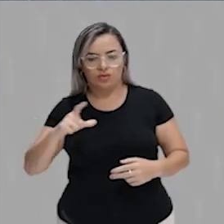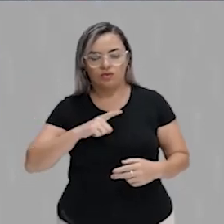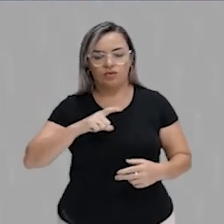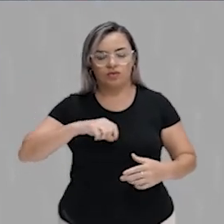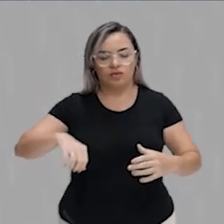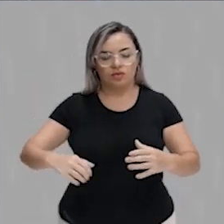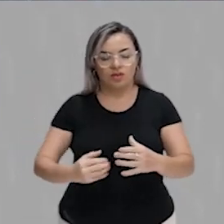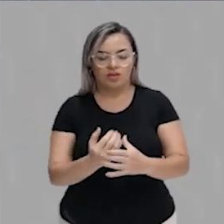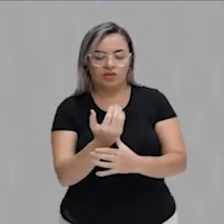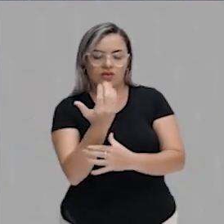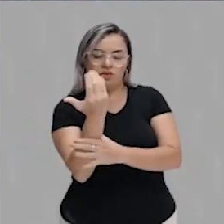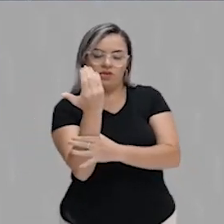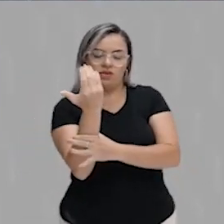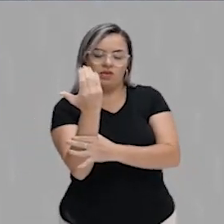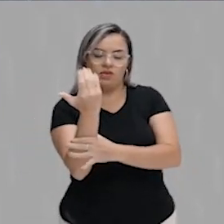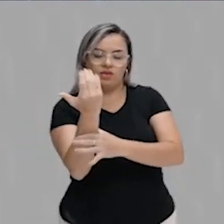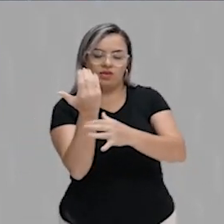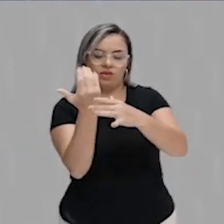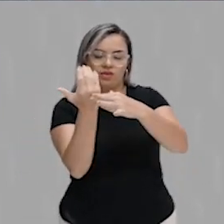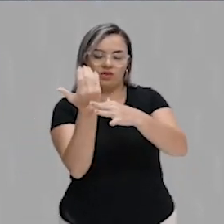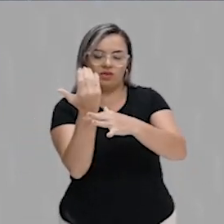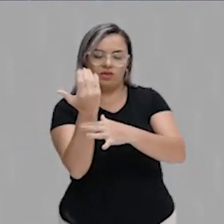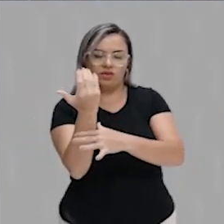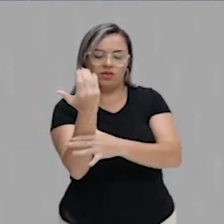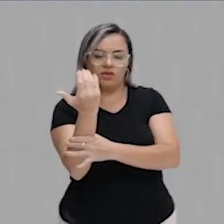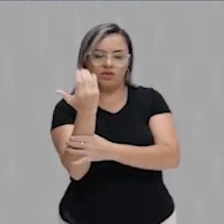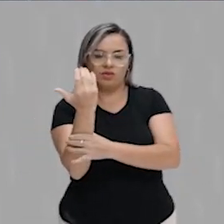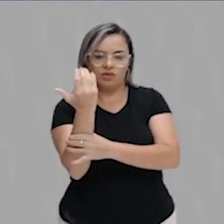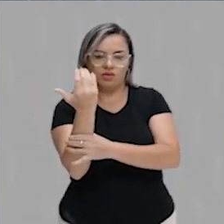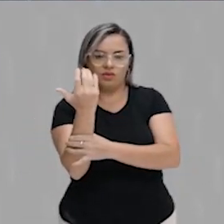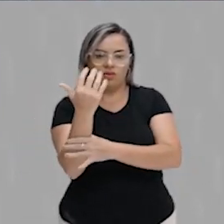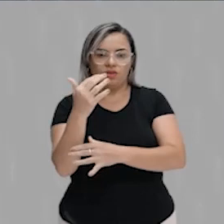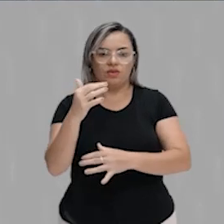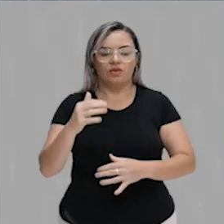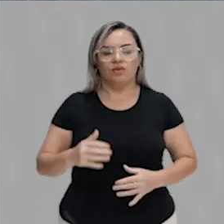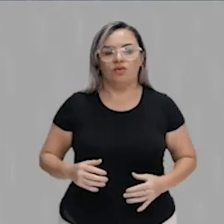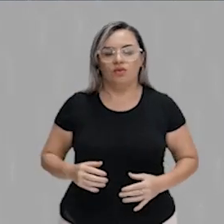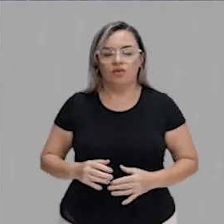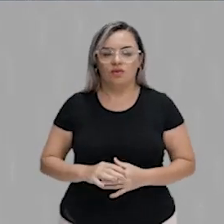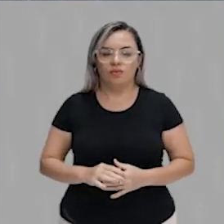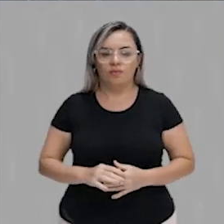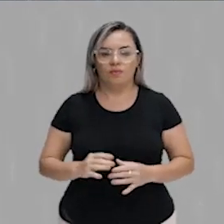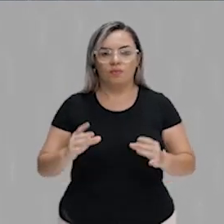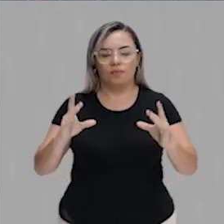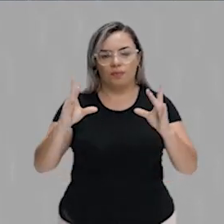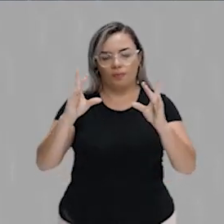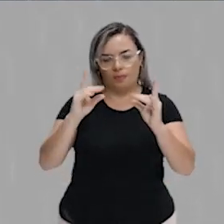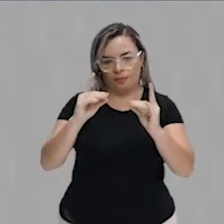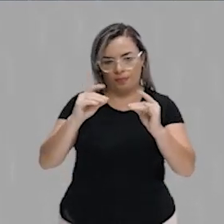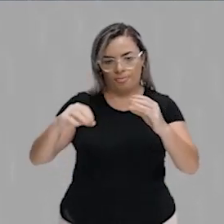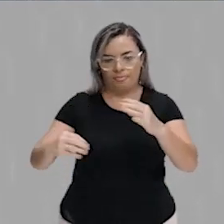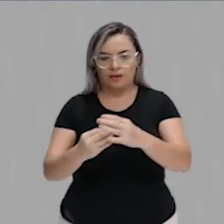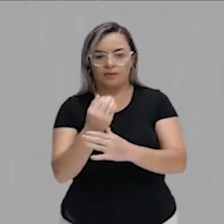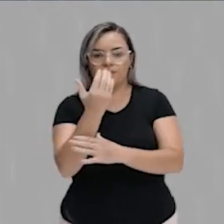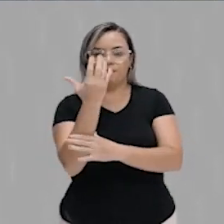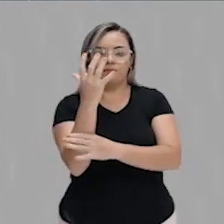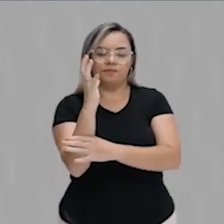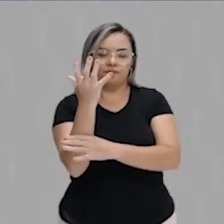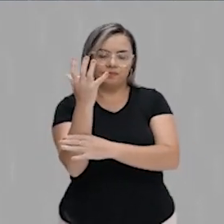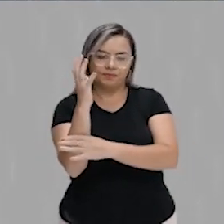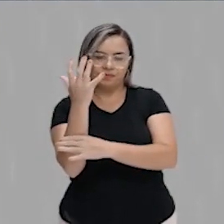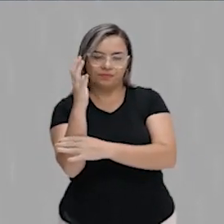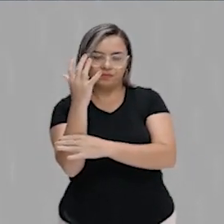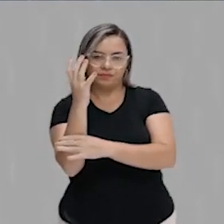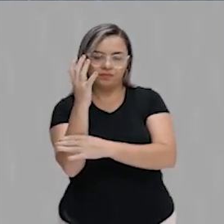que produzem essas substâncias, que são os fitormônios, né, que são os hormônios vegetais, que